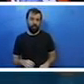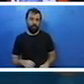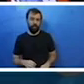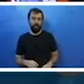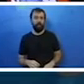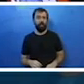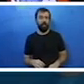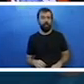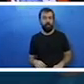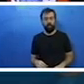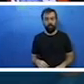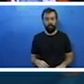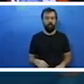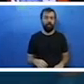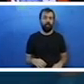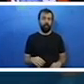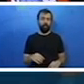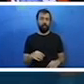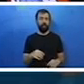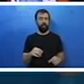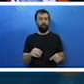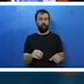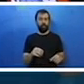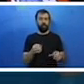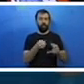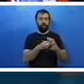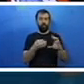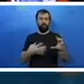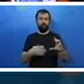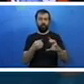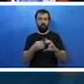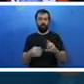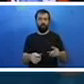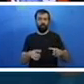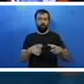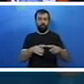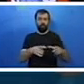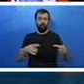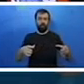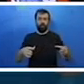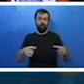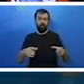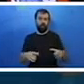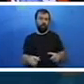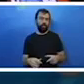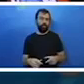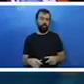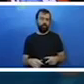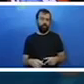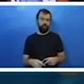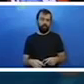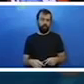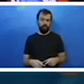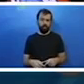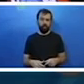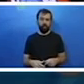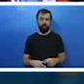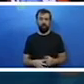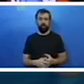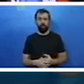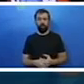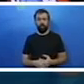23 quilates, tinha o número 86, o peso era de 3 onças, era a medida da época,